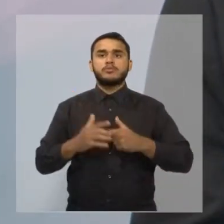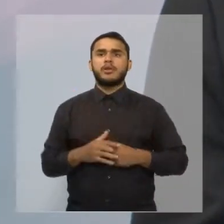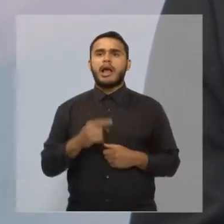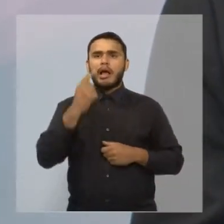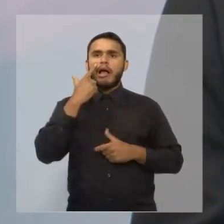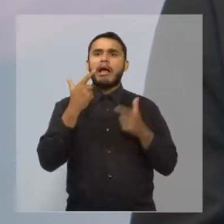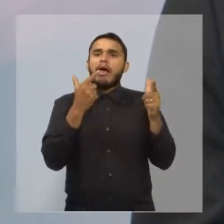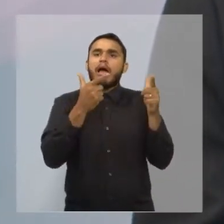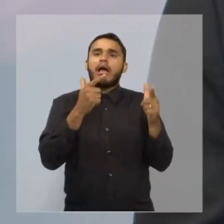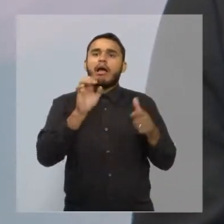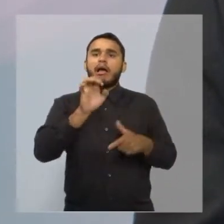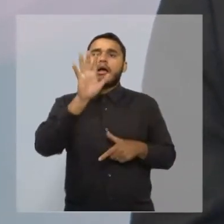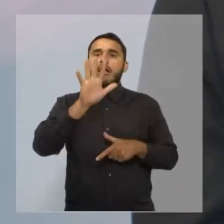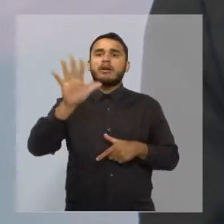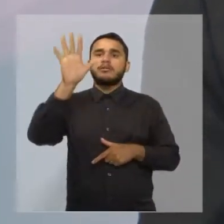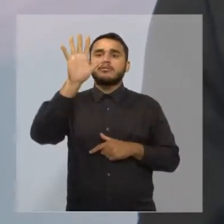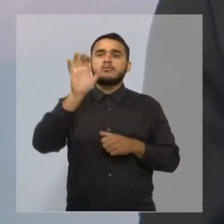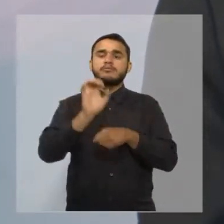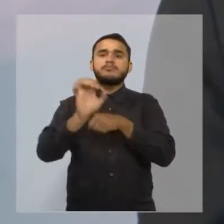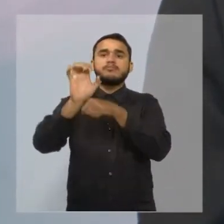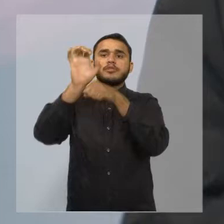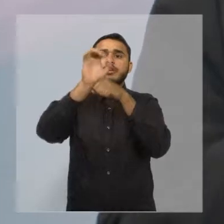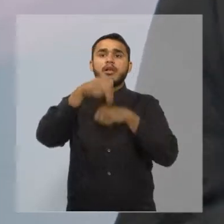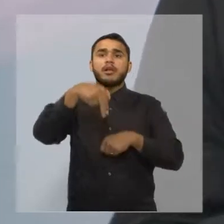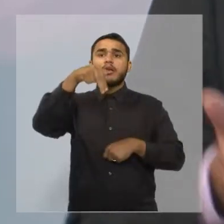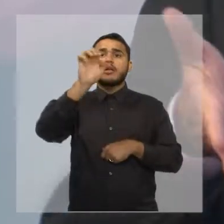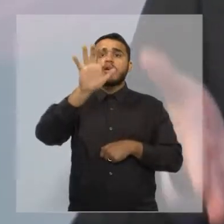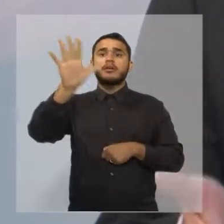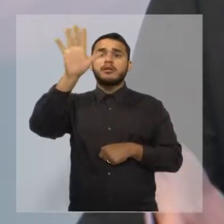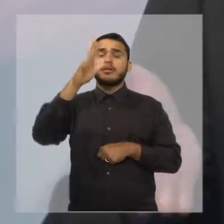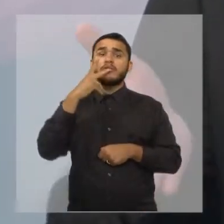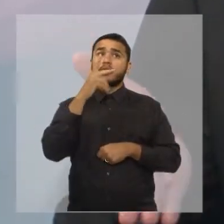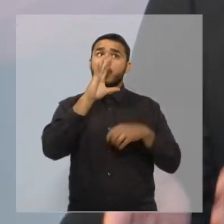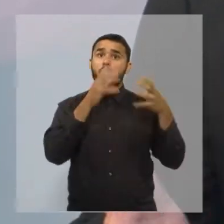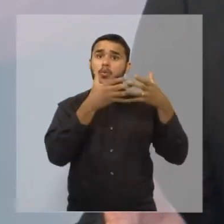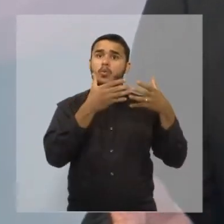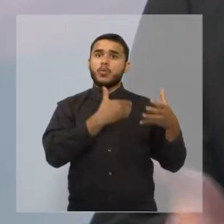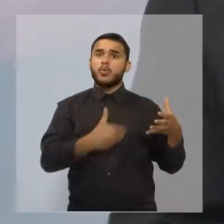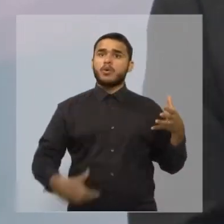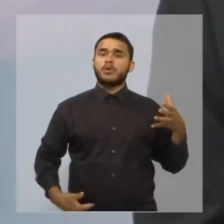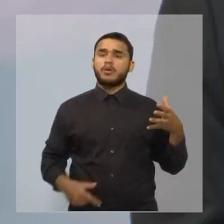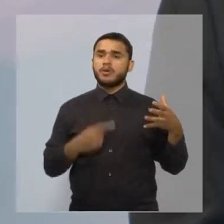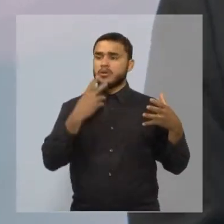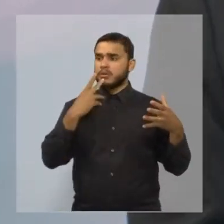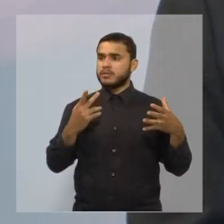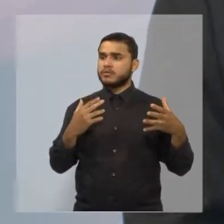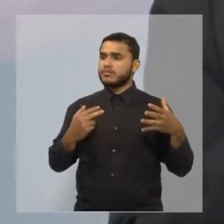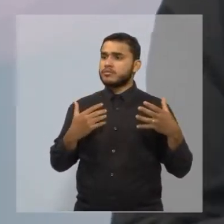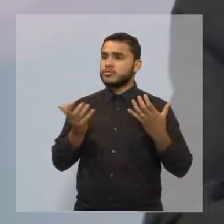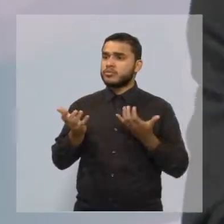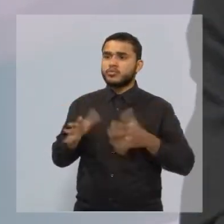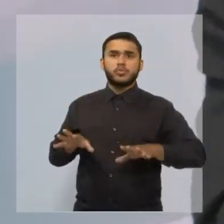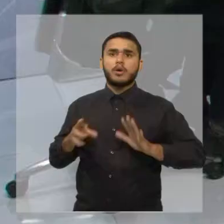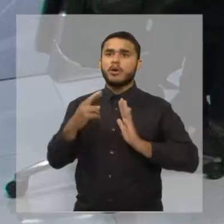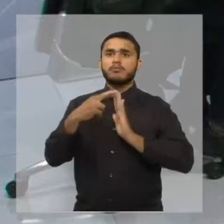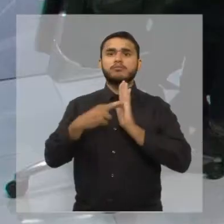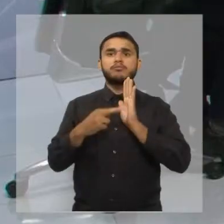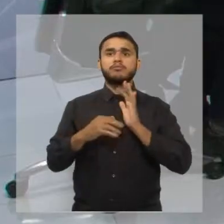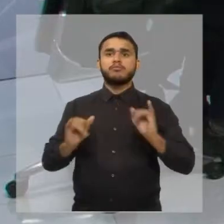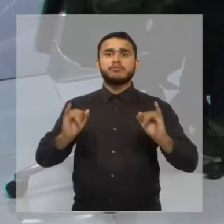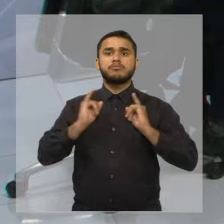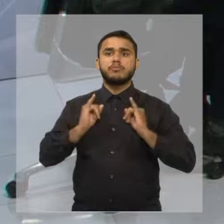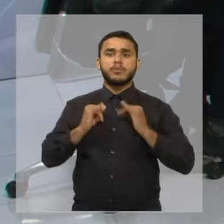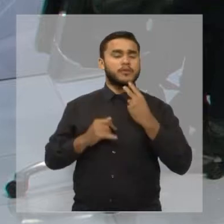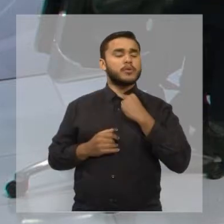Paraíba, porque essas pessoas estão aí, se recusaram a entrar na nova Previdência só porque é uma medida do